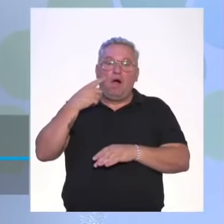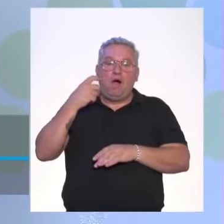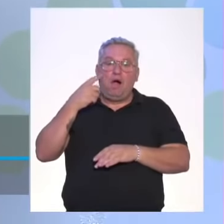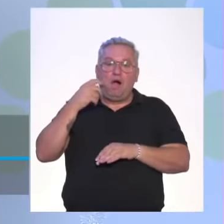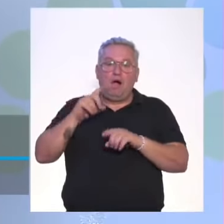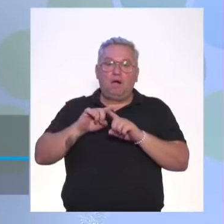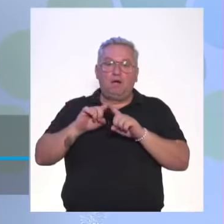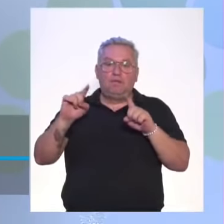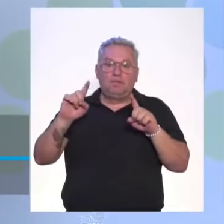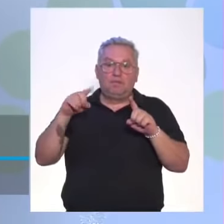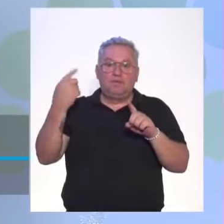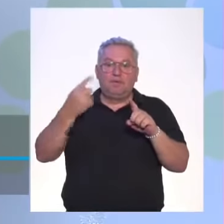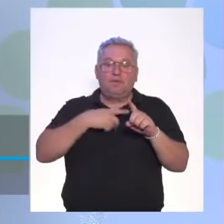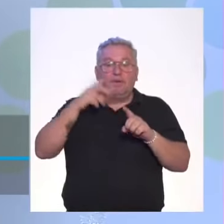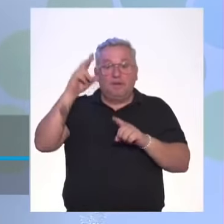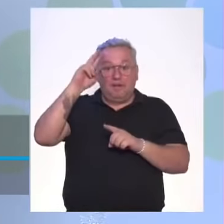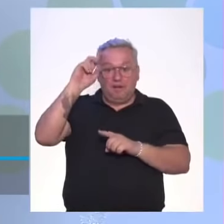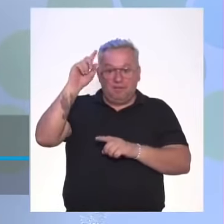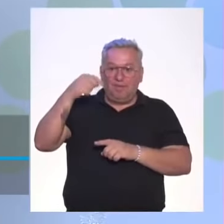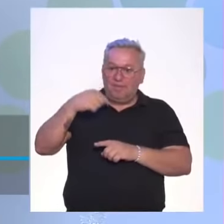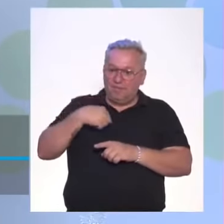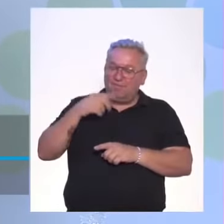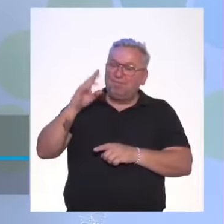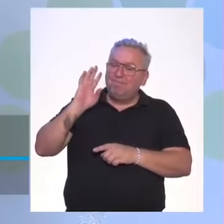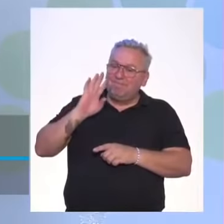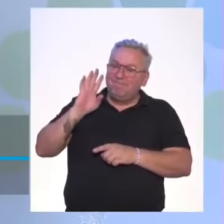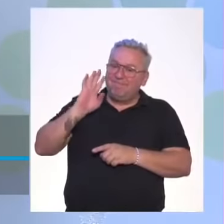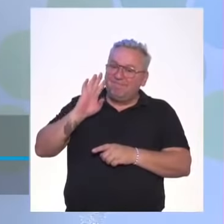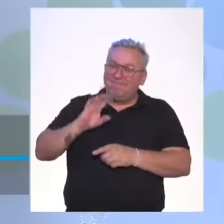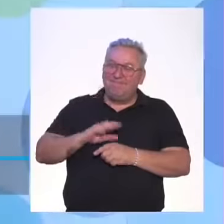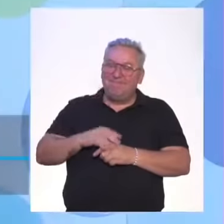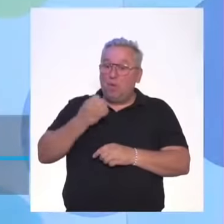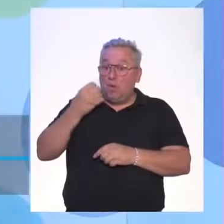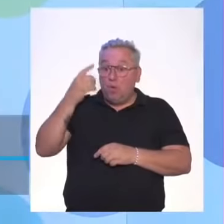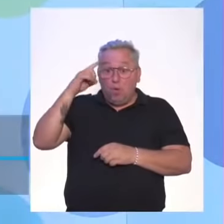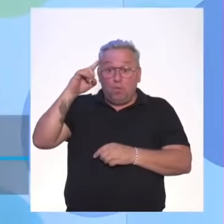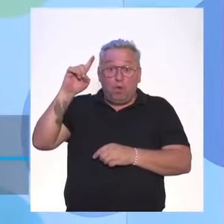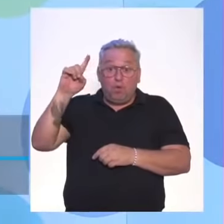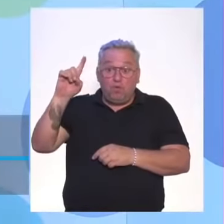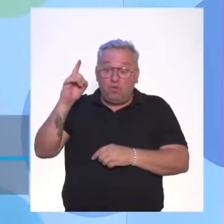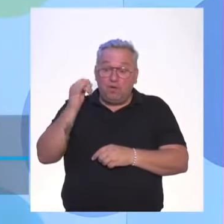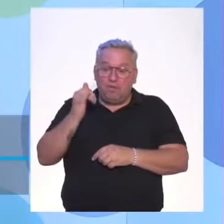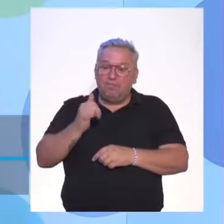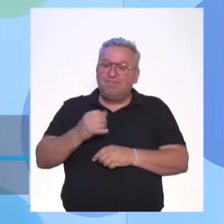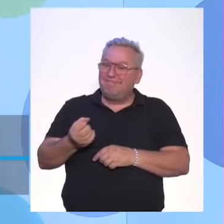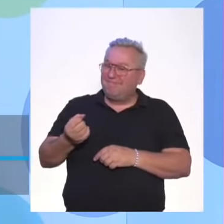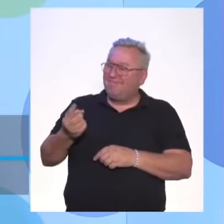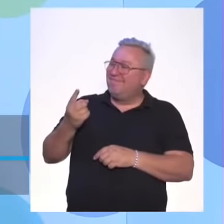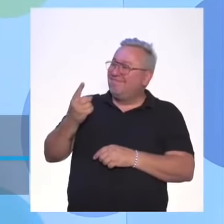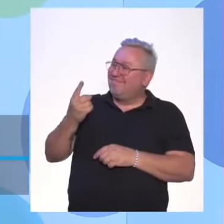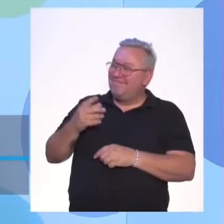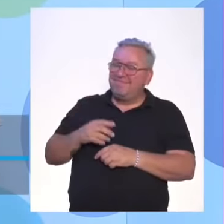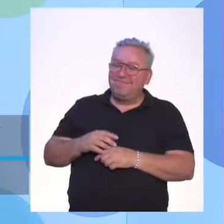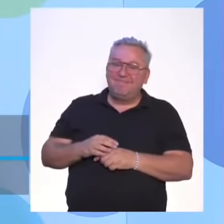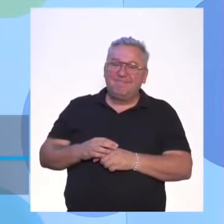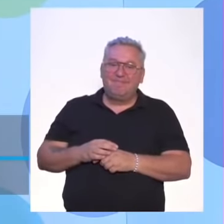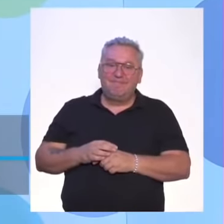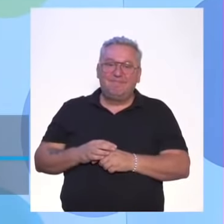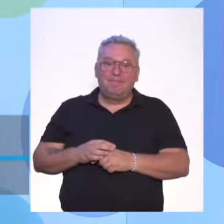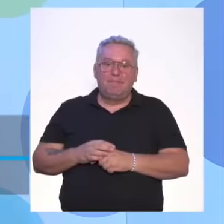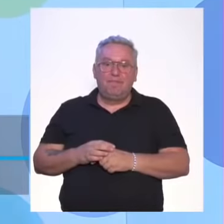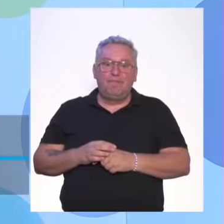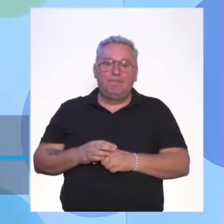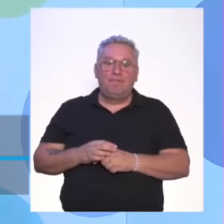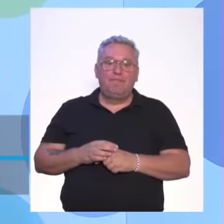né mas nossa lembrou de mim que legal então é um dia que a pessoa fala né manda aquela mensagem para você um